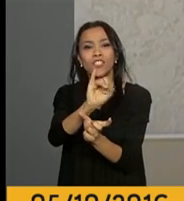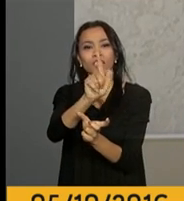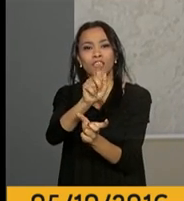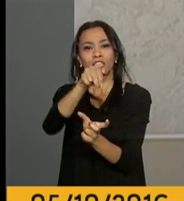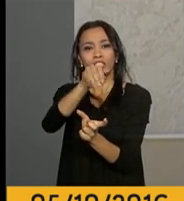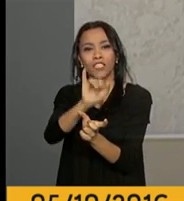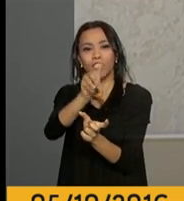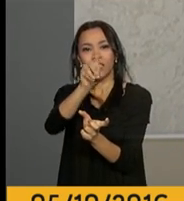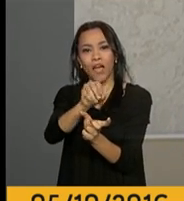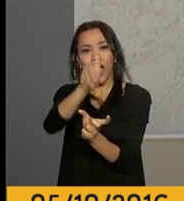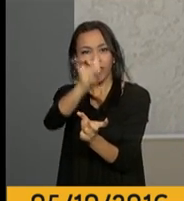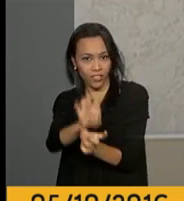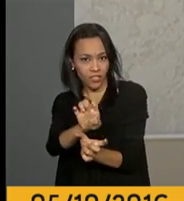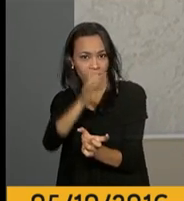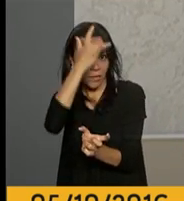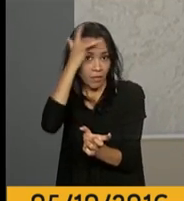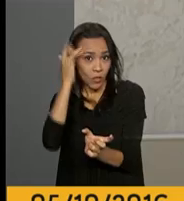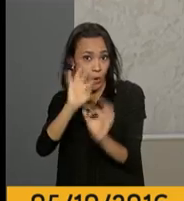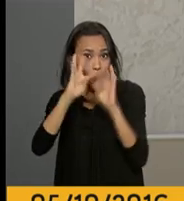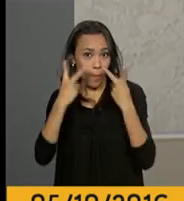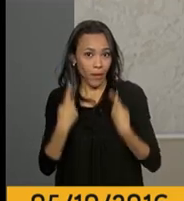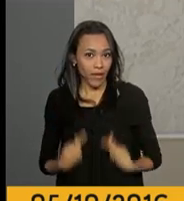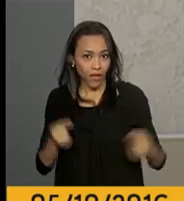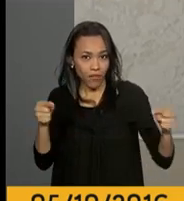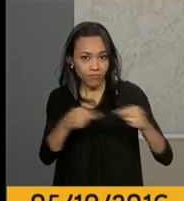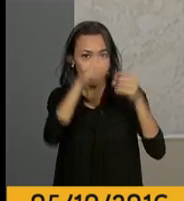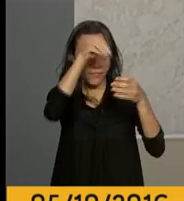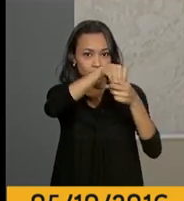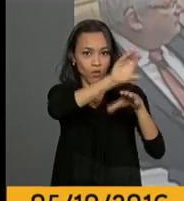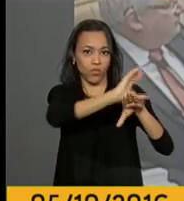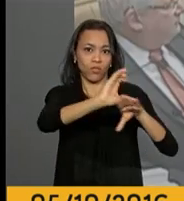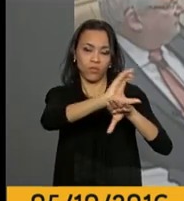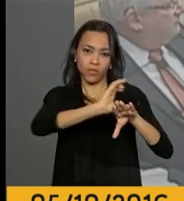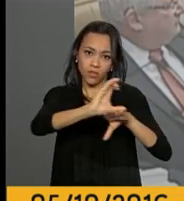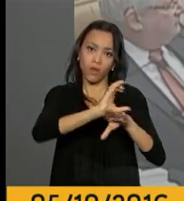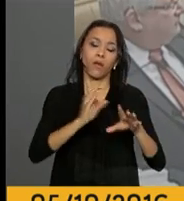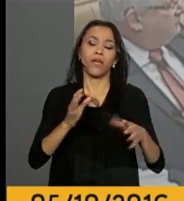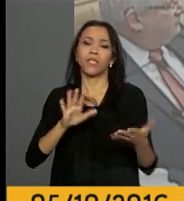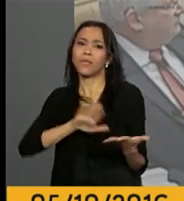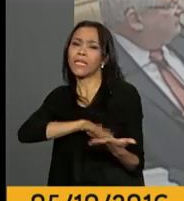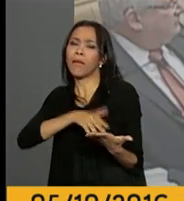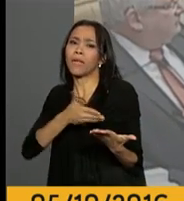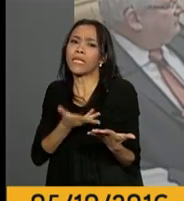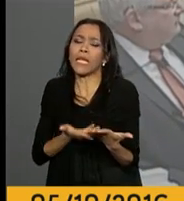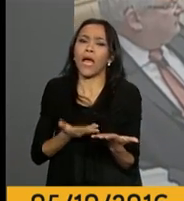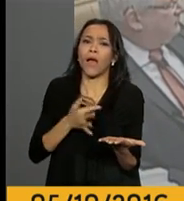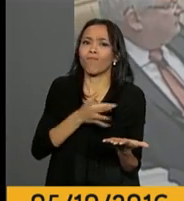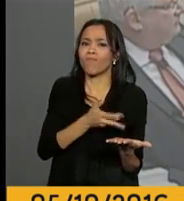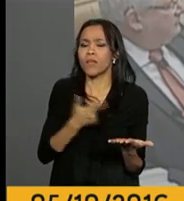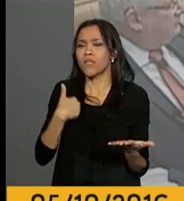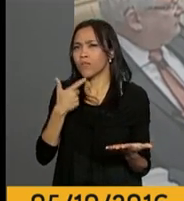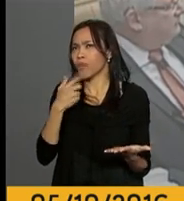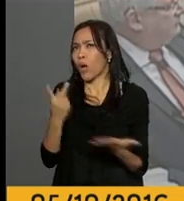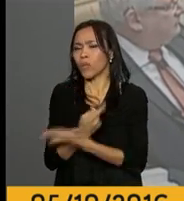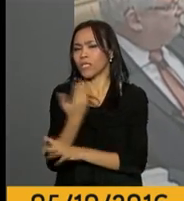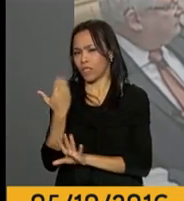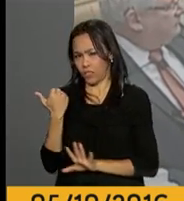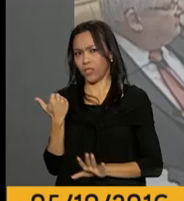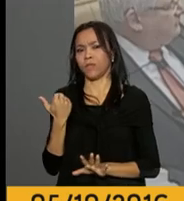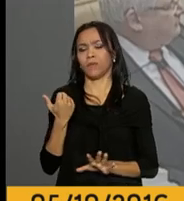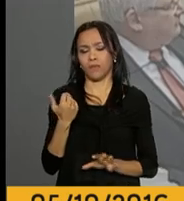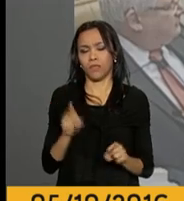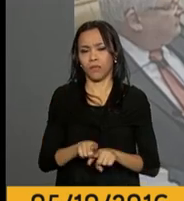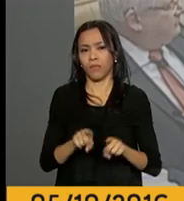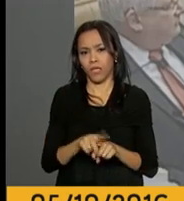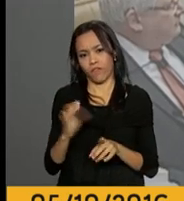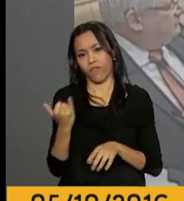até Isto é fruto às vezes empiricamente nós interpretamos passamos a interpretar o direito né mas eu tive um episódio e Presidente